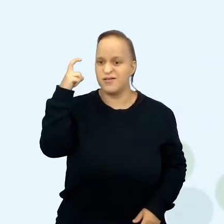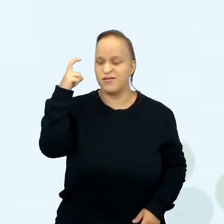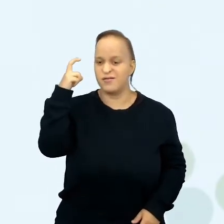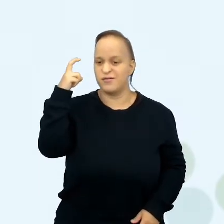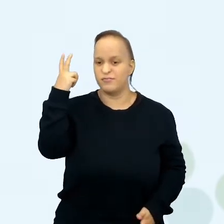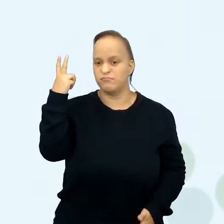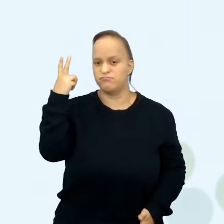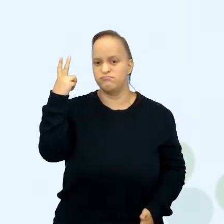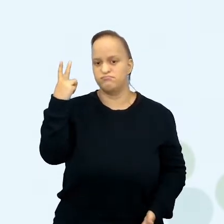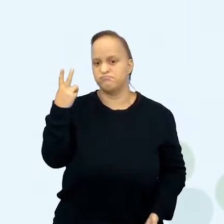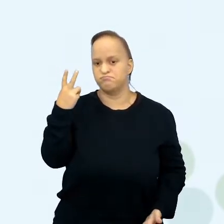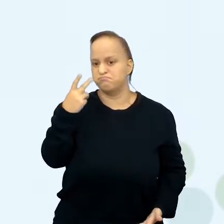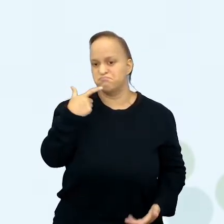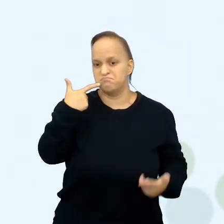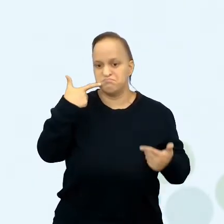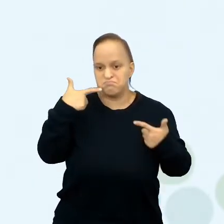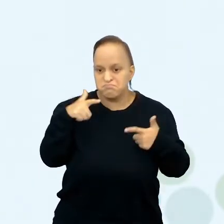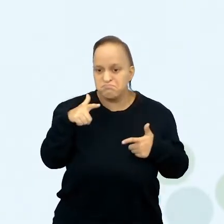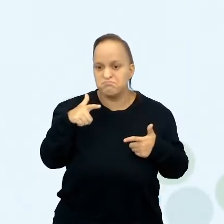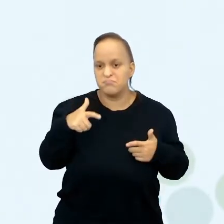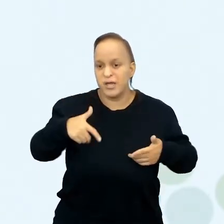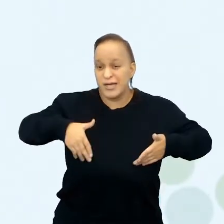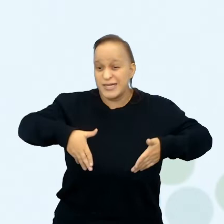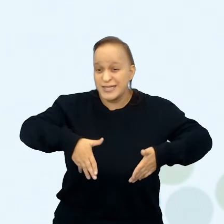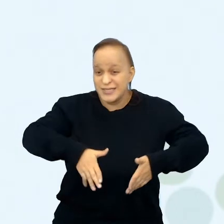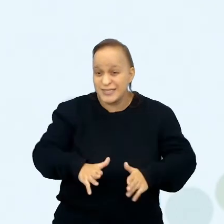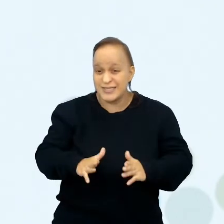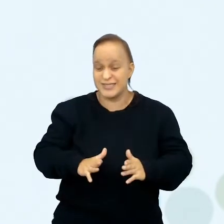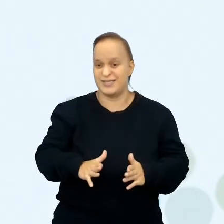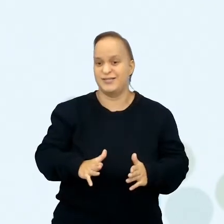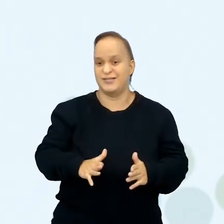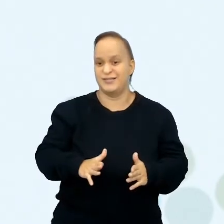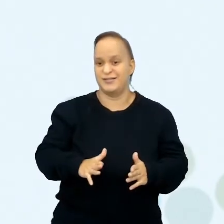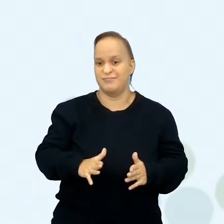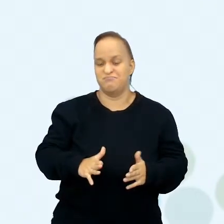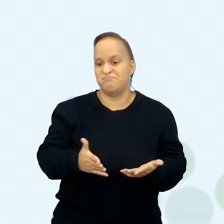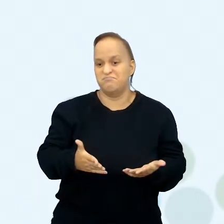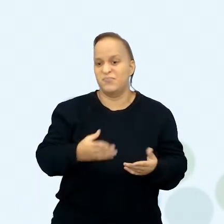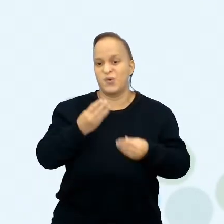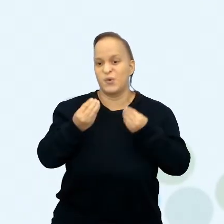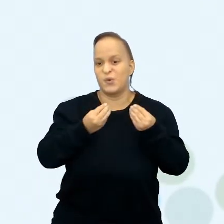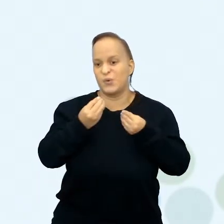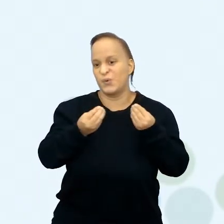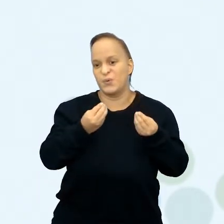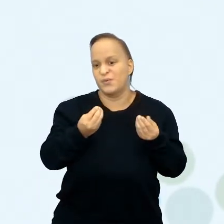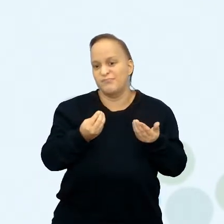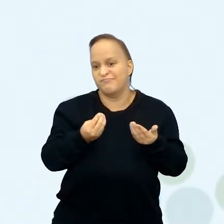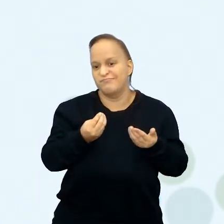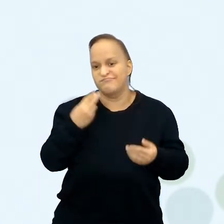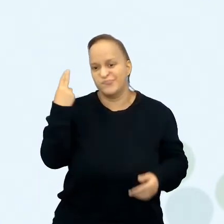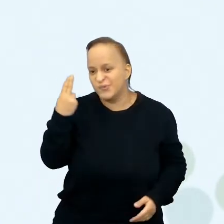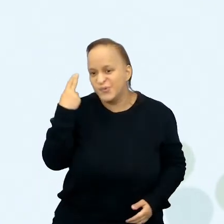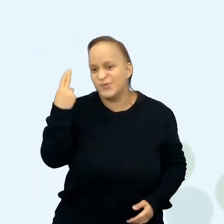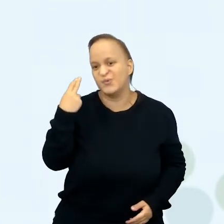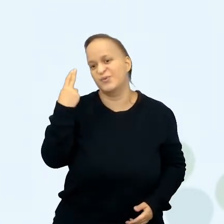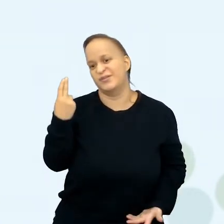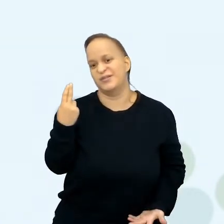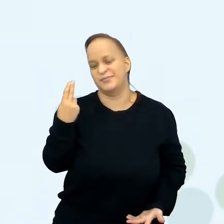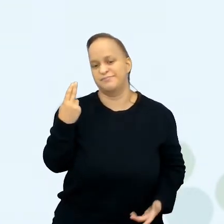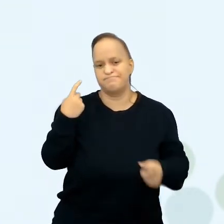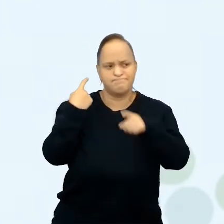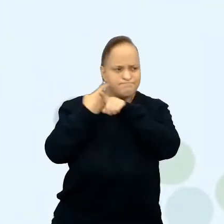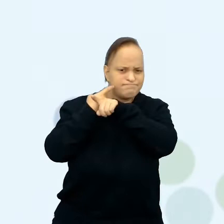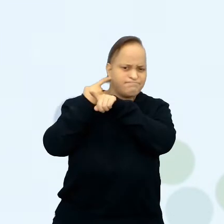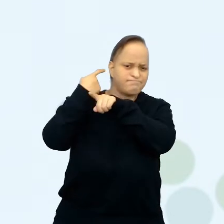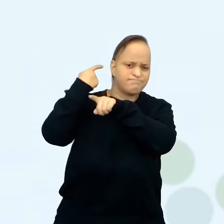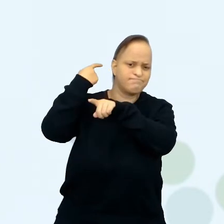meu sexo biológico, né? Isso são coisas que a gente não consegue alterar, principalmente se a gente for olhar para trás,